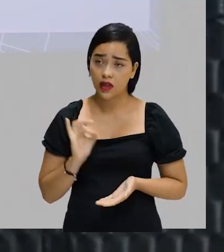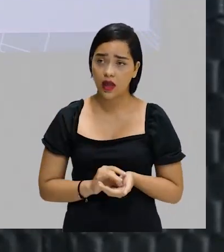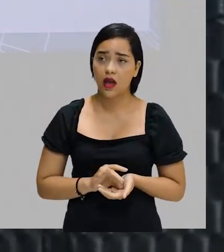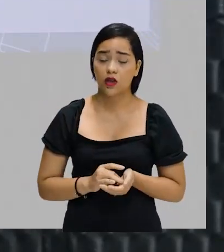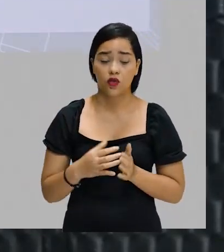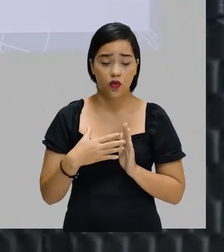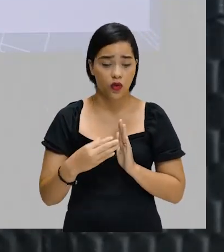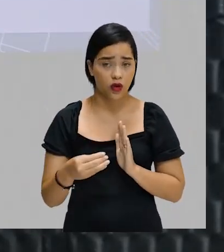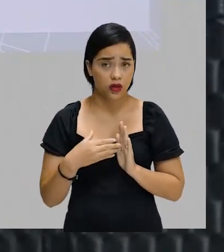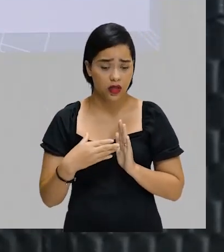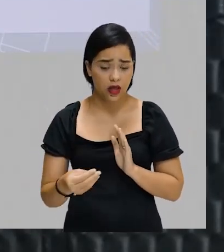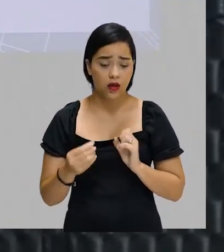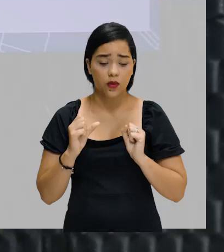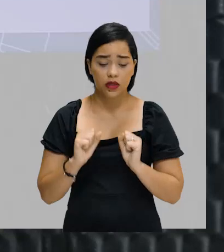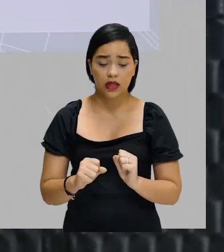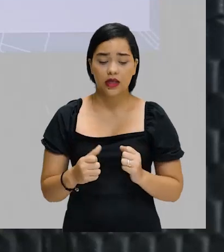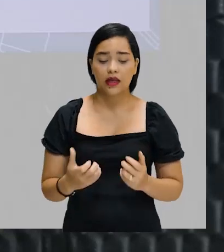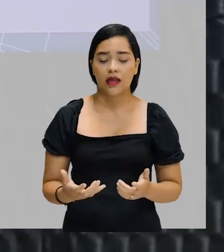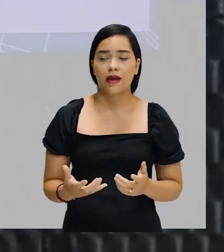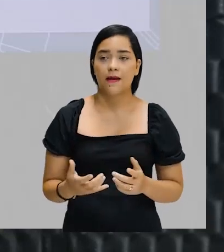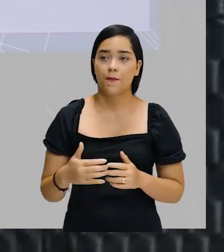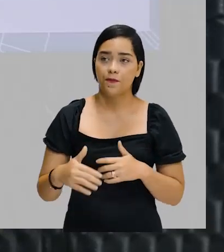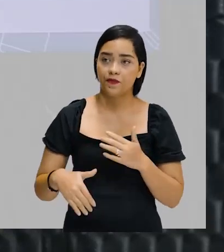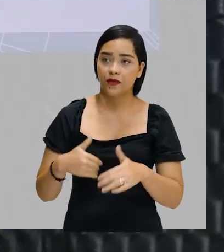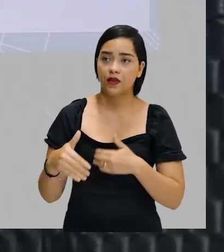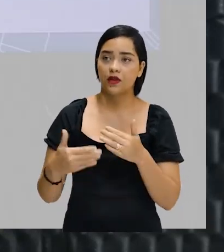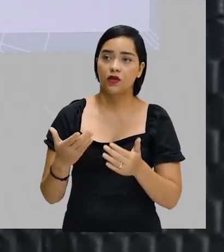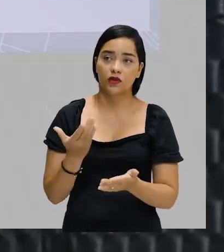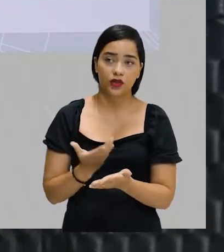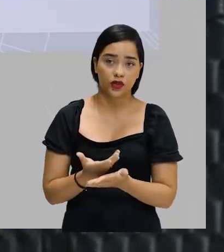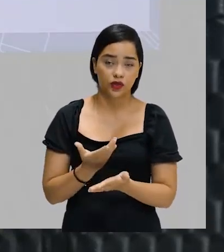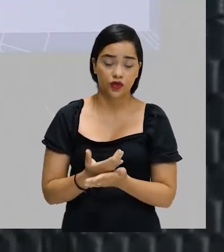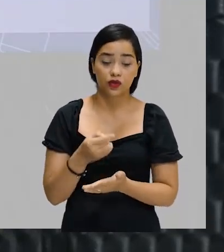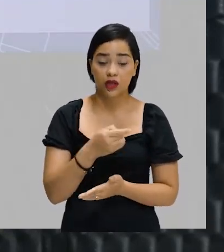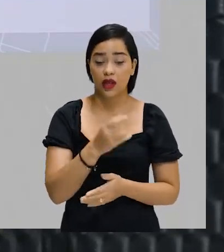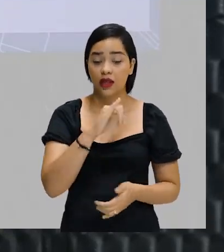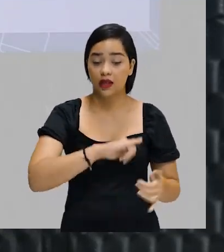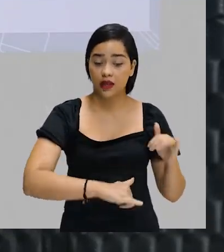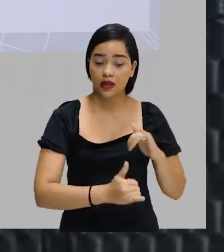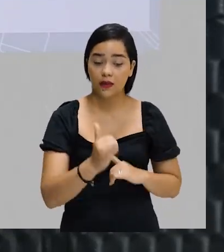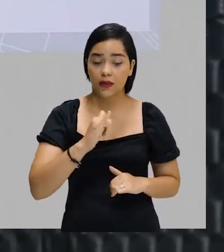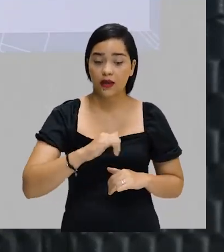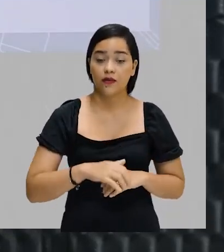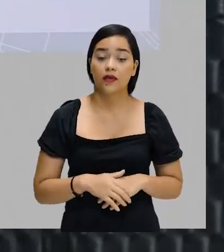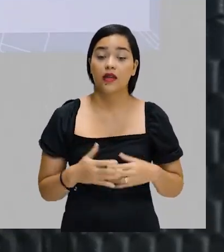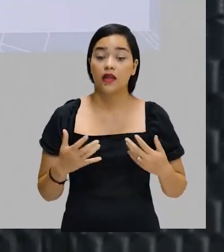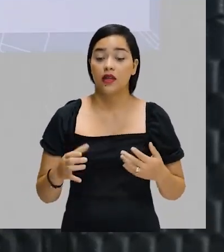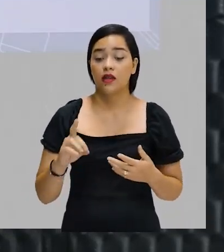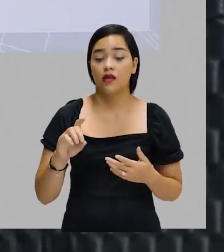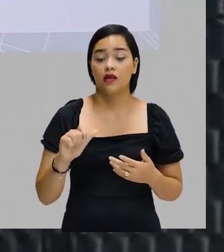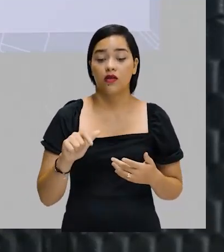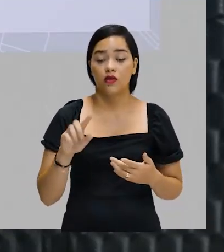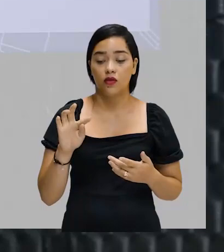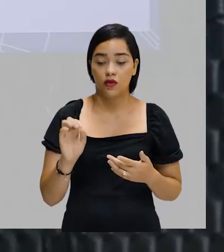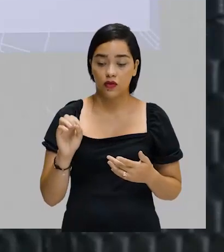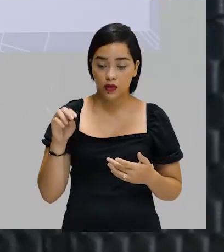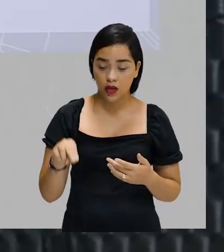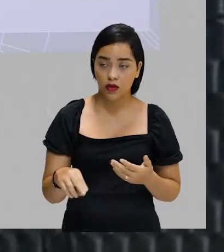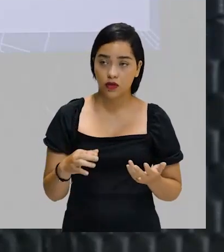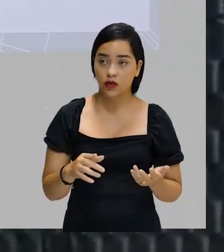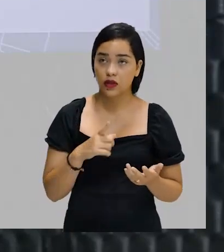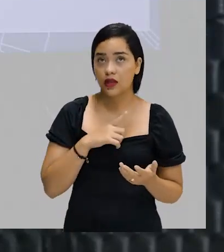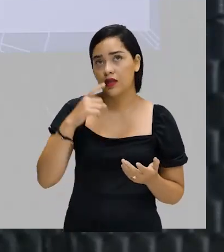um modelo, para a gente poder desenvolver os estudos da química. E o Dalton ele teve